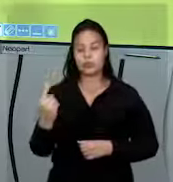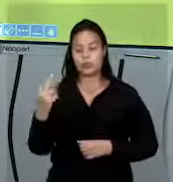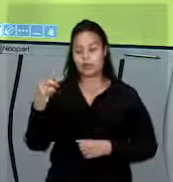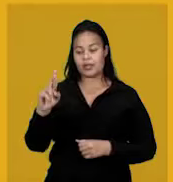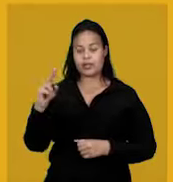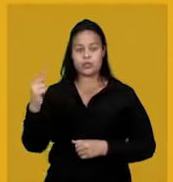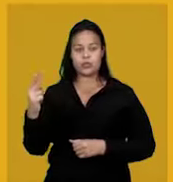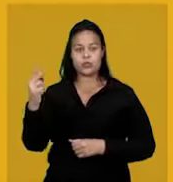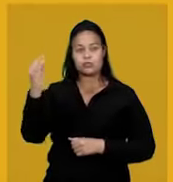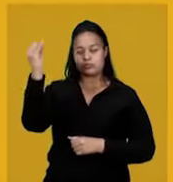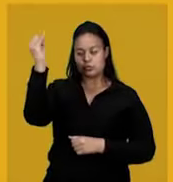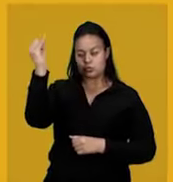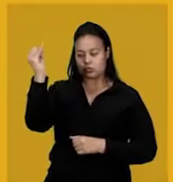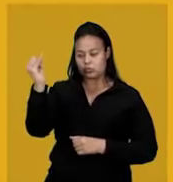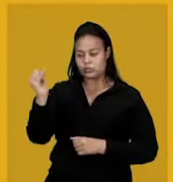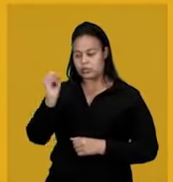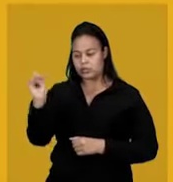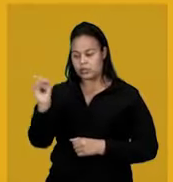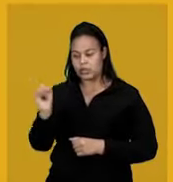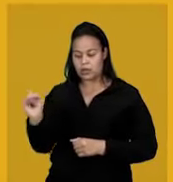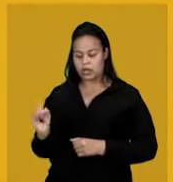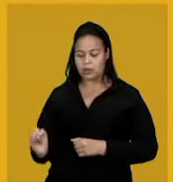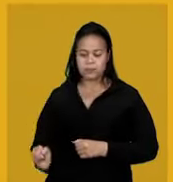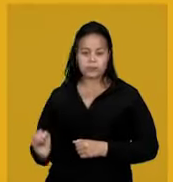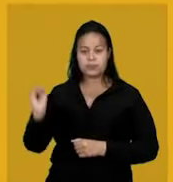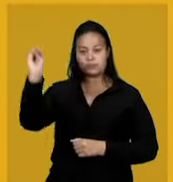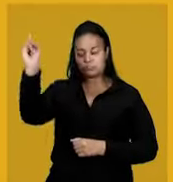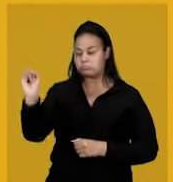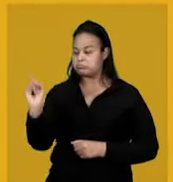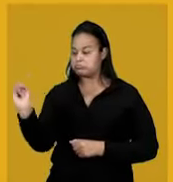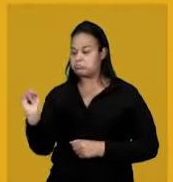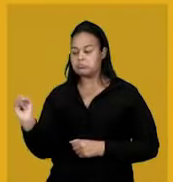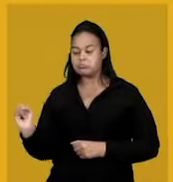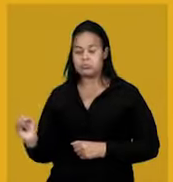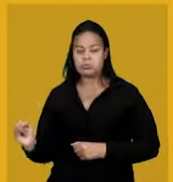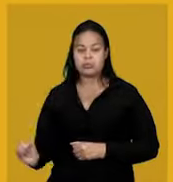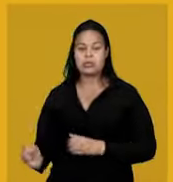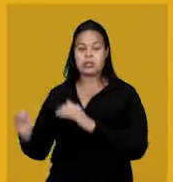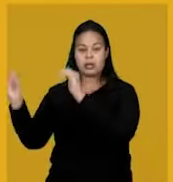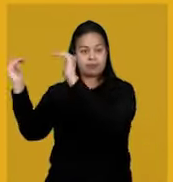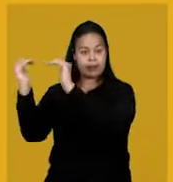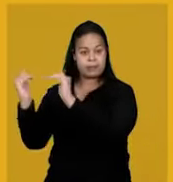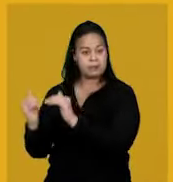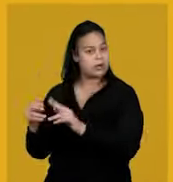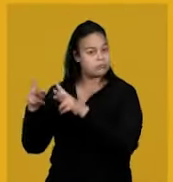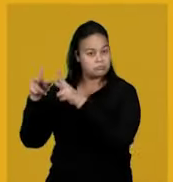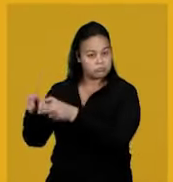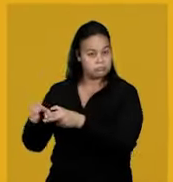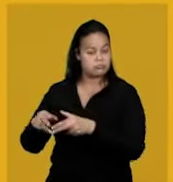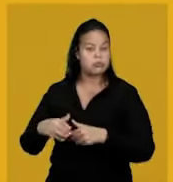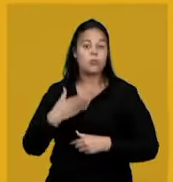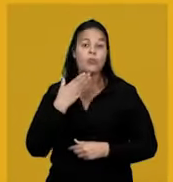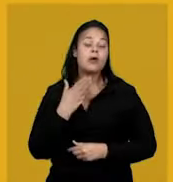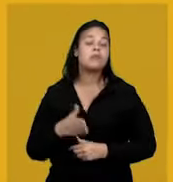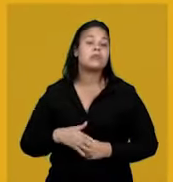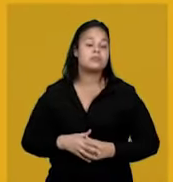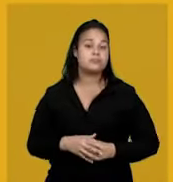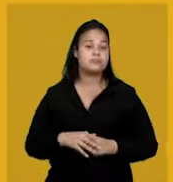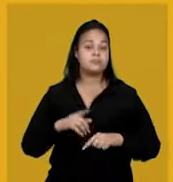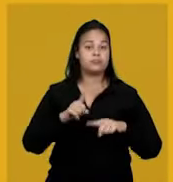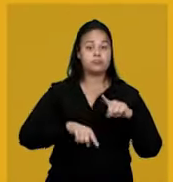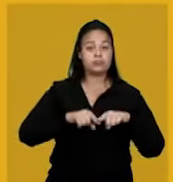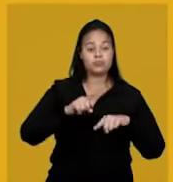em paralelo. A resistência equivalente entre R1 e R2 vai ser o